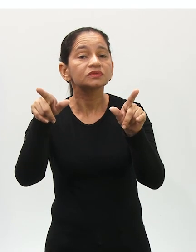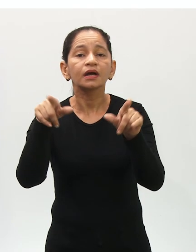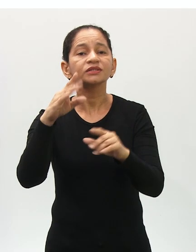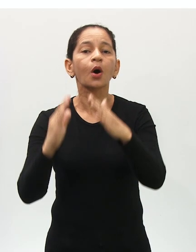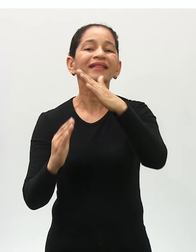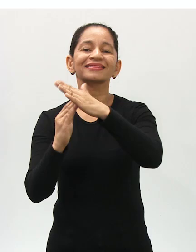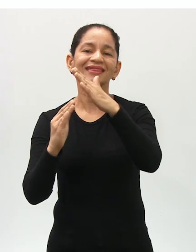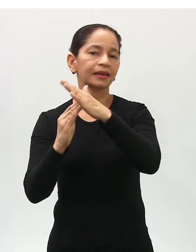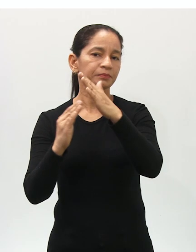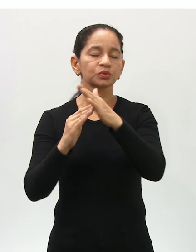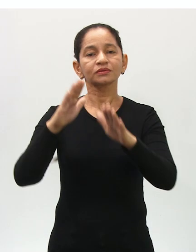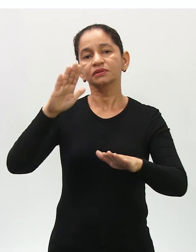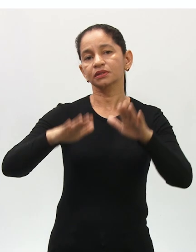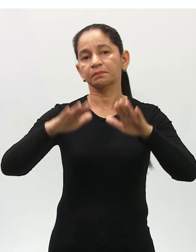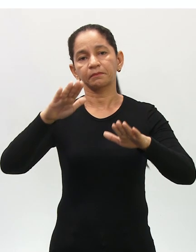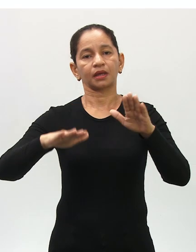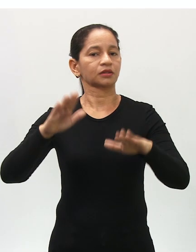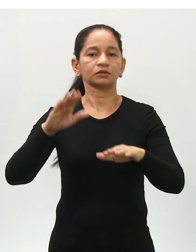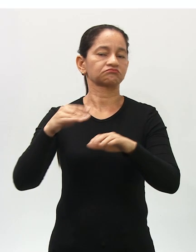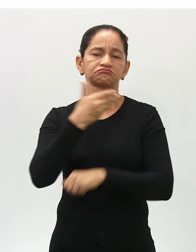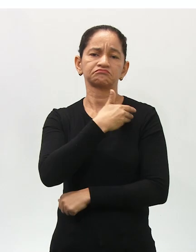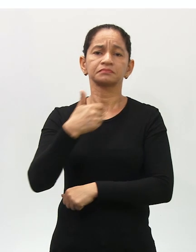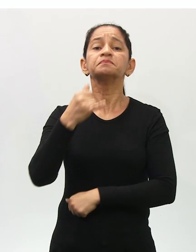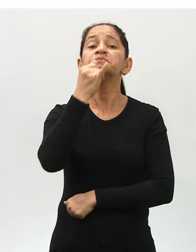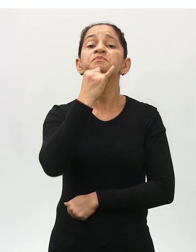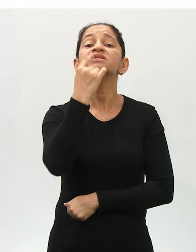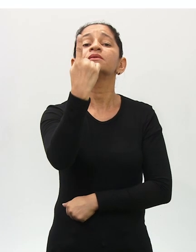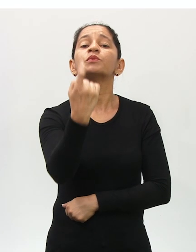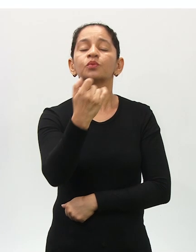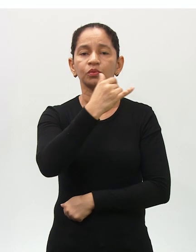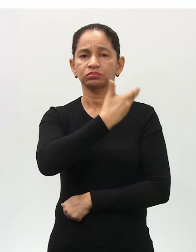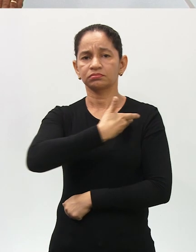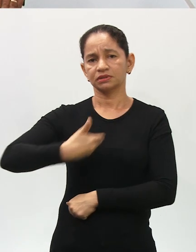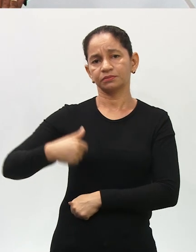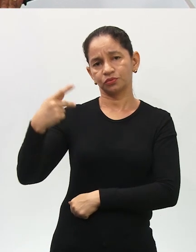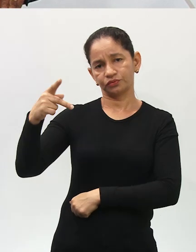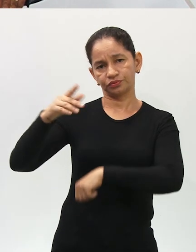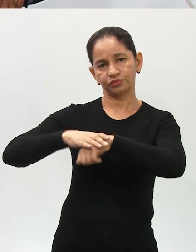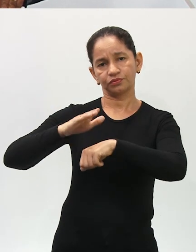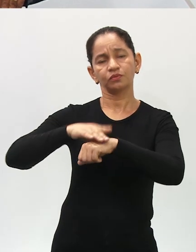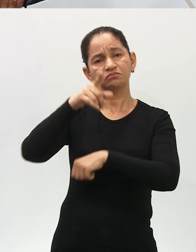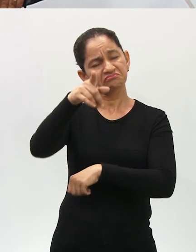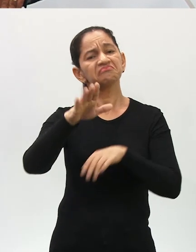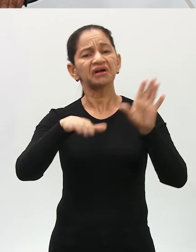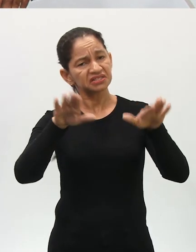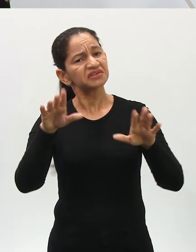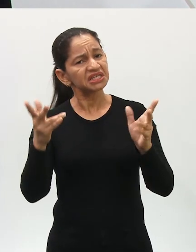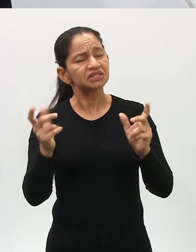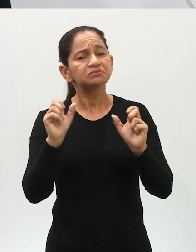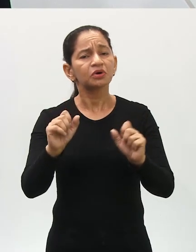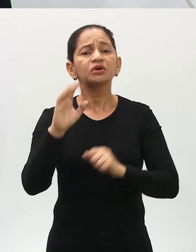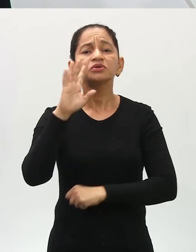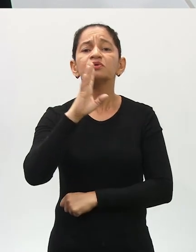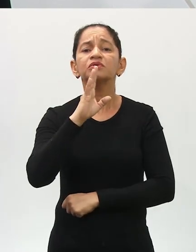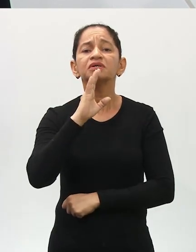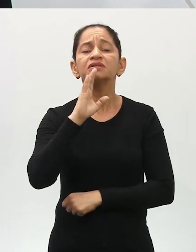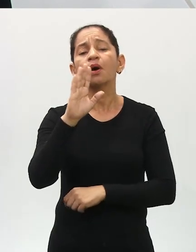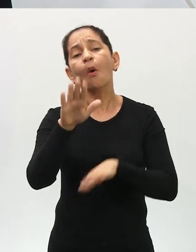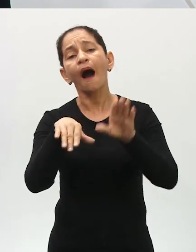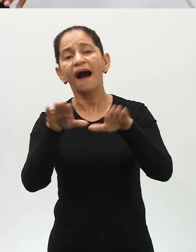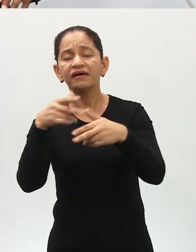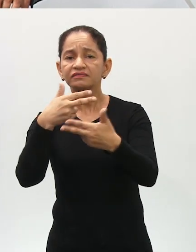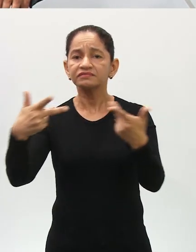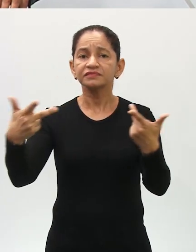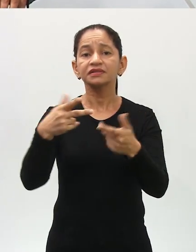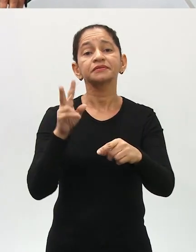caráter temporário, né, de posse do governo. Vou dar um exemplo aqui prático, né? Provavelmente vocês conheçam alguém ou de